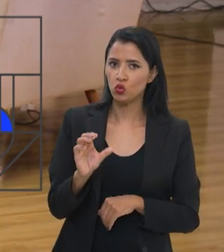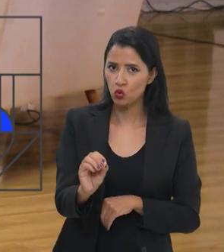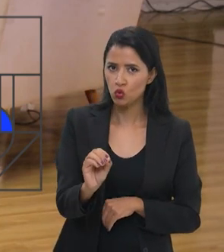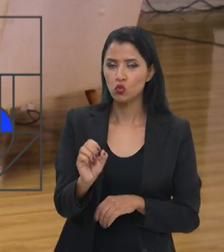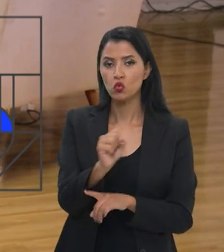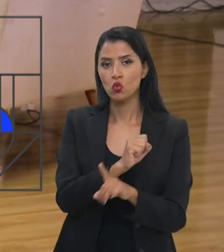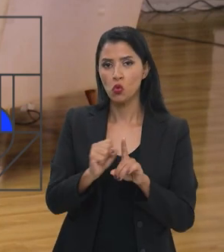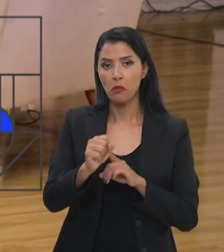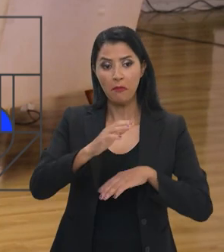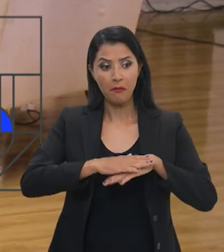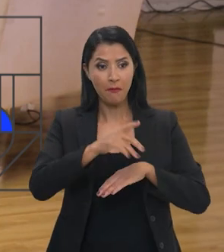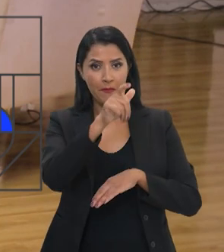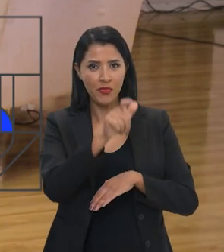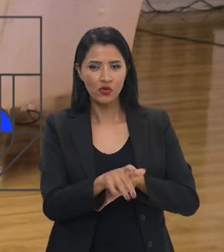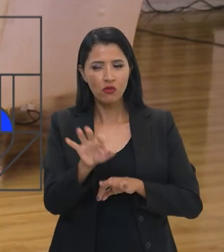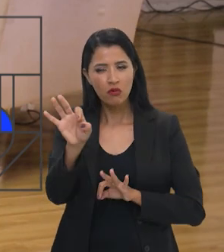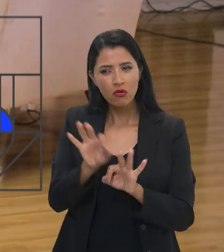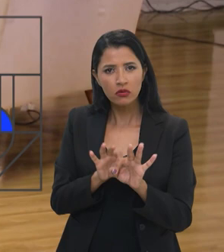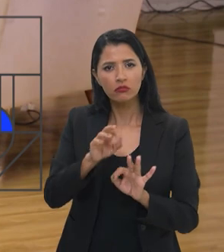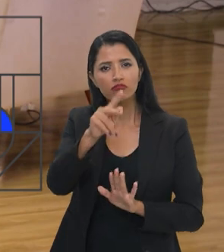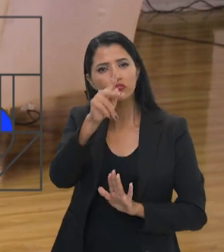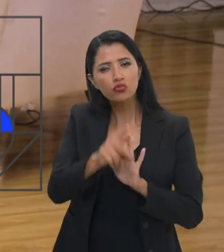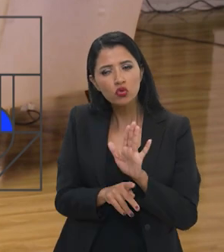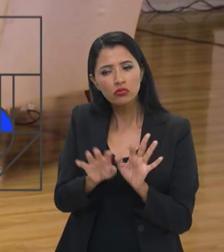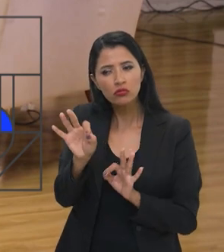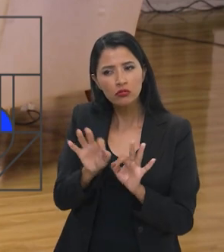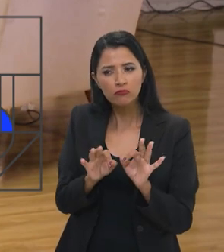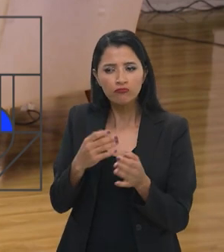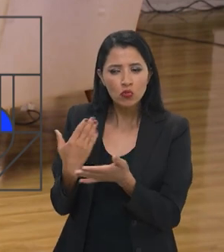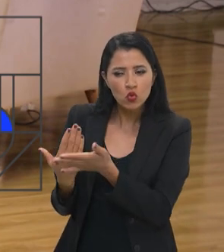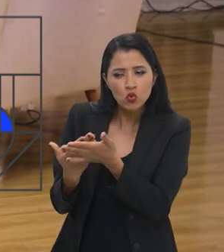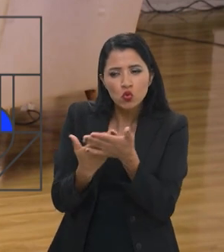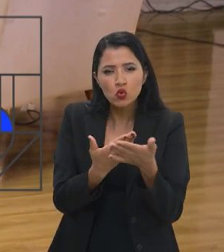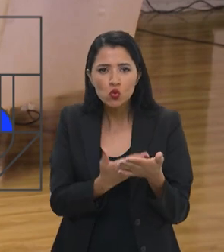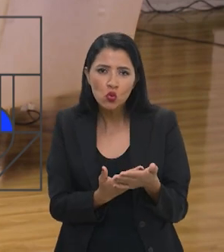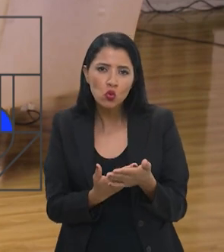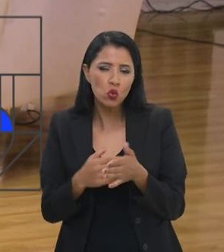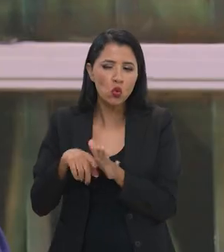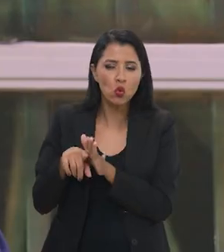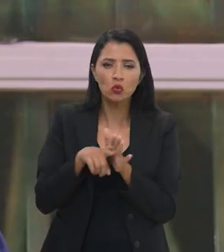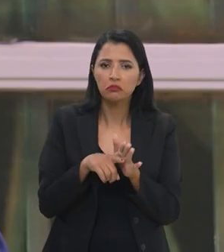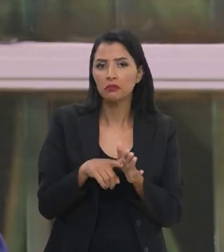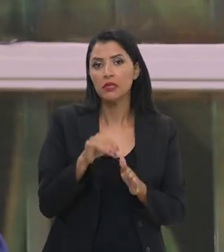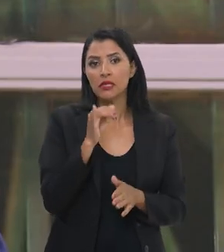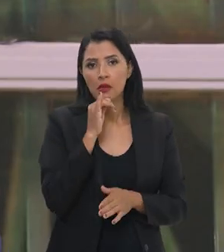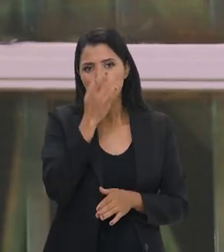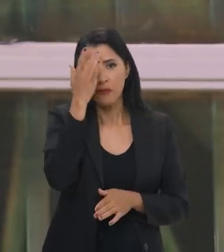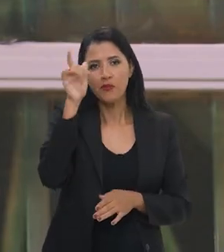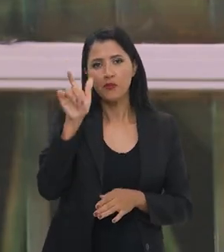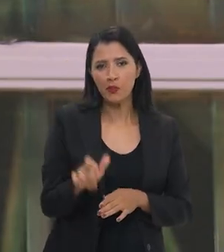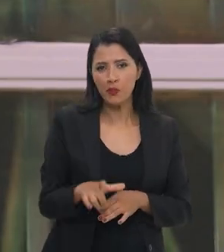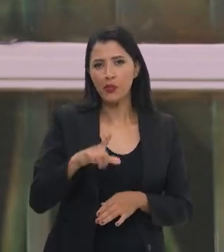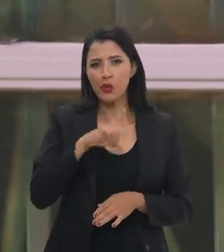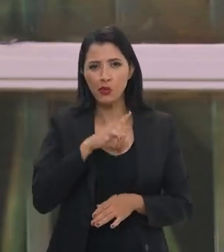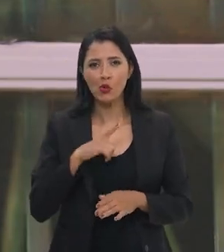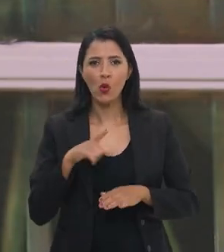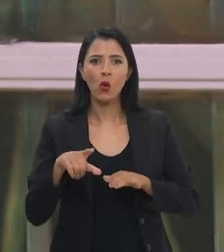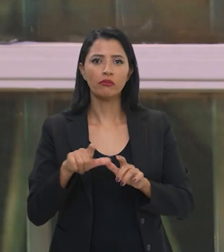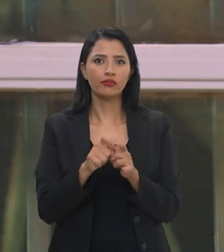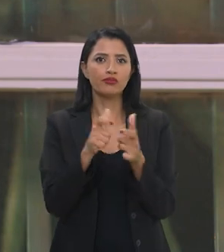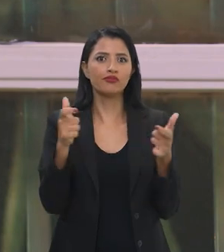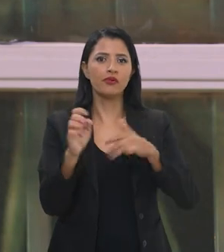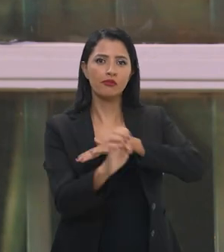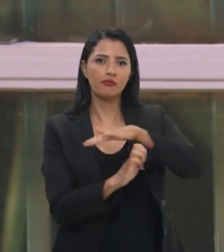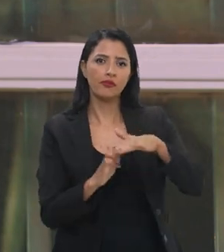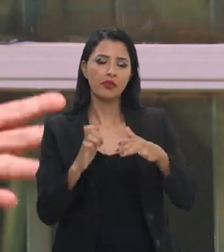pessoa que é quem organiza o projeto ali faz uma um estudo fala se alguém que é de uma média